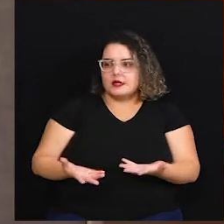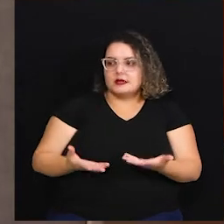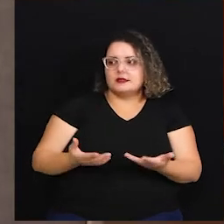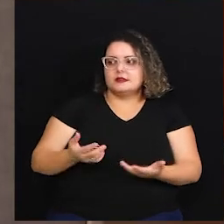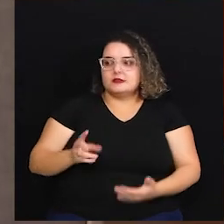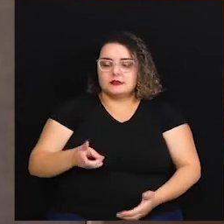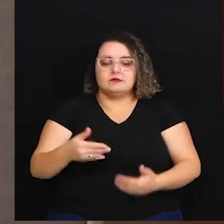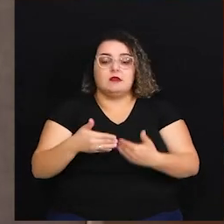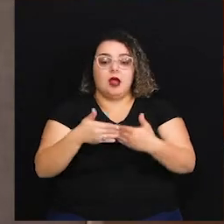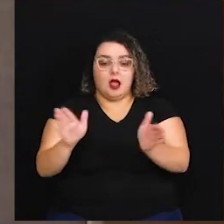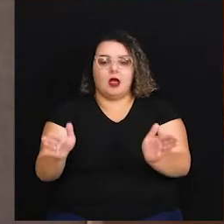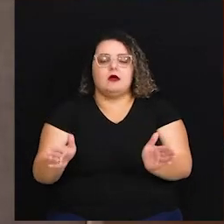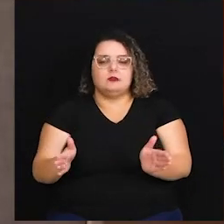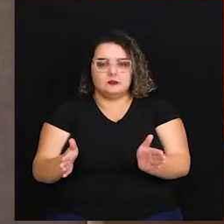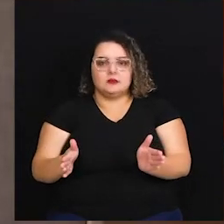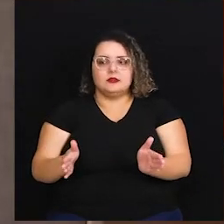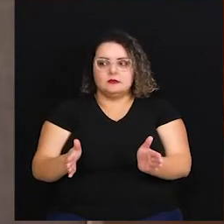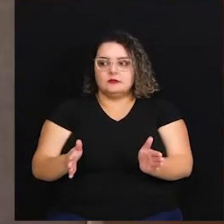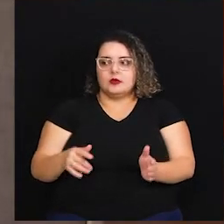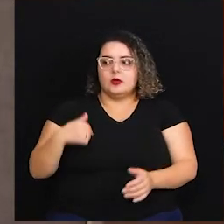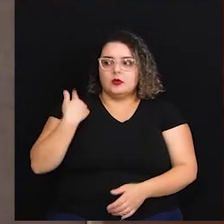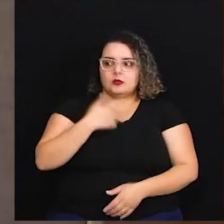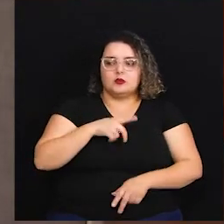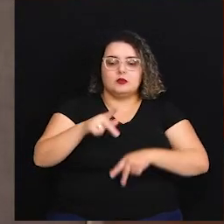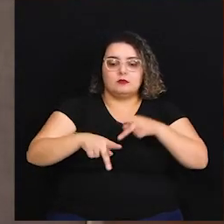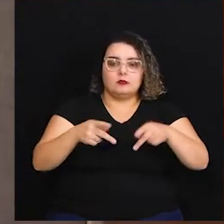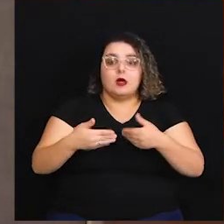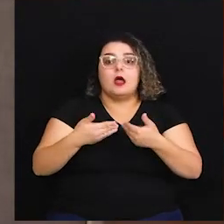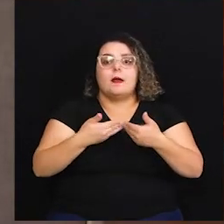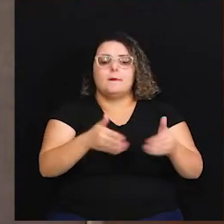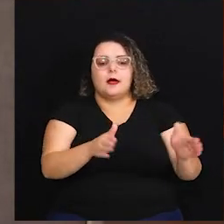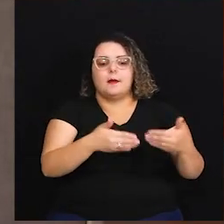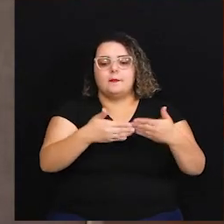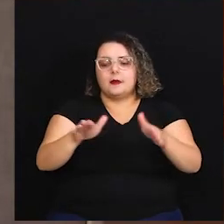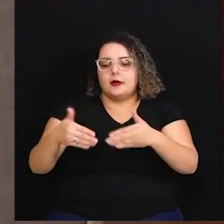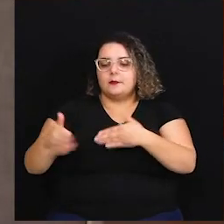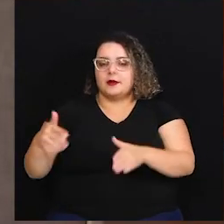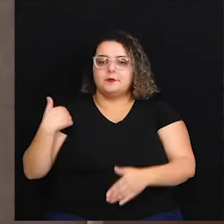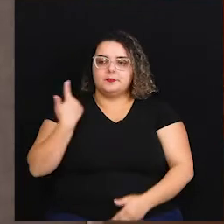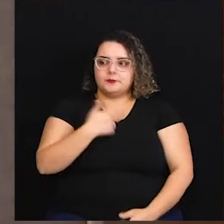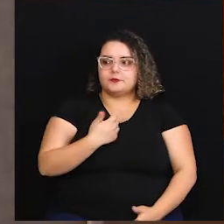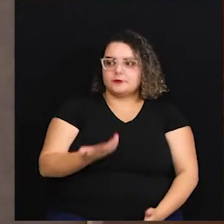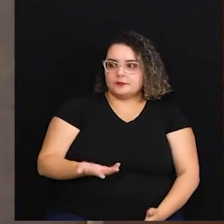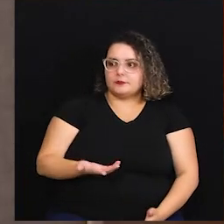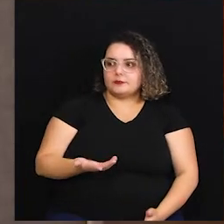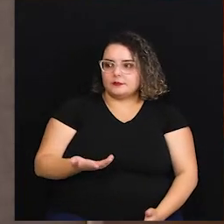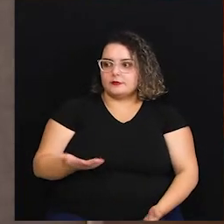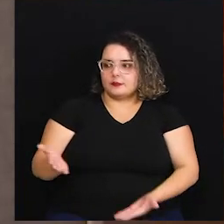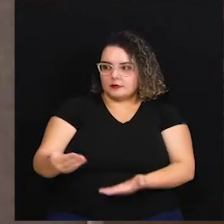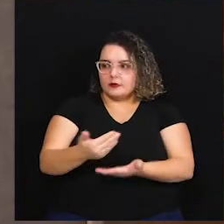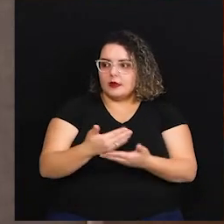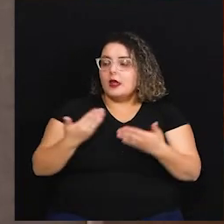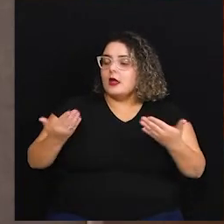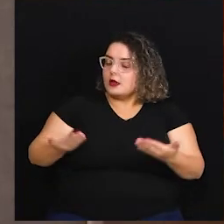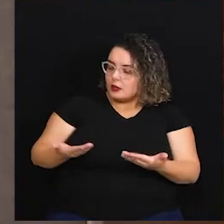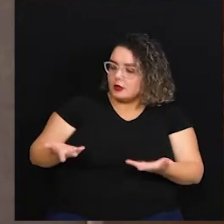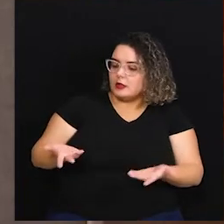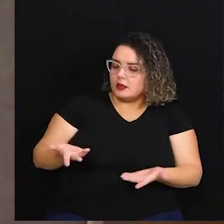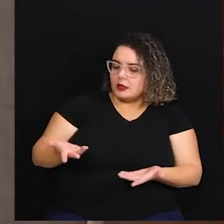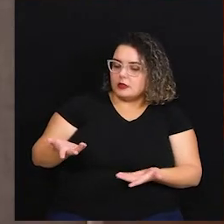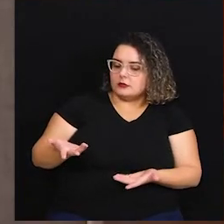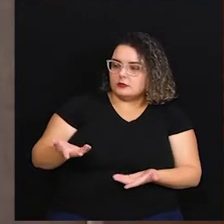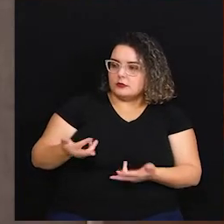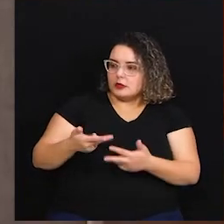né, que feijoada a gente sempre tá, sim, eles sempre abrem, né, o nosso povo, eles sempre abrem as portas pra gente, né, são bastante